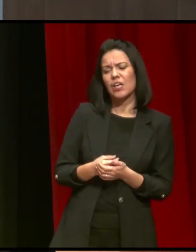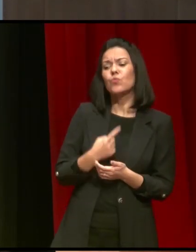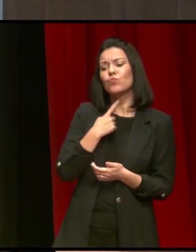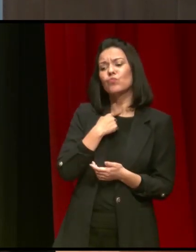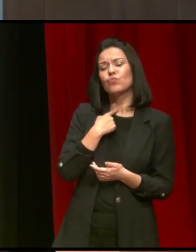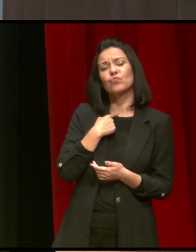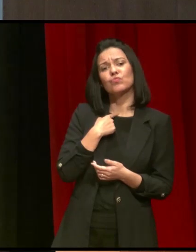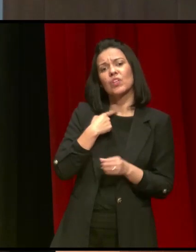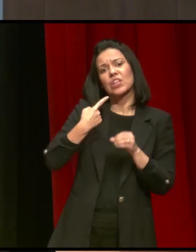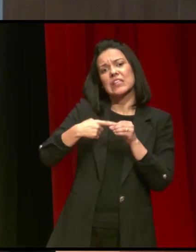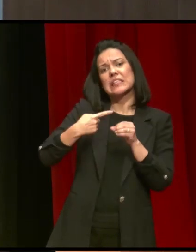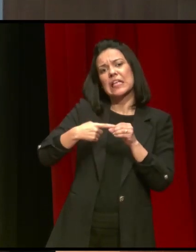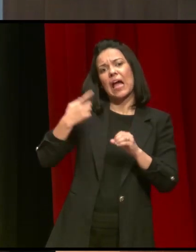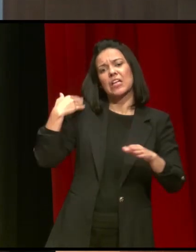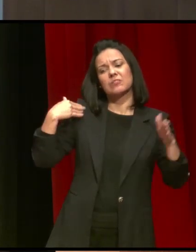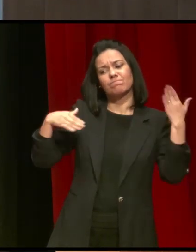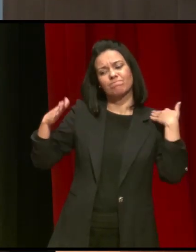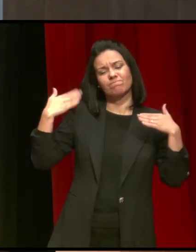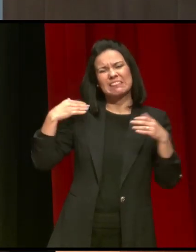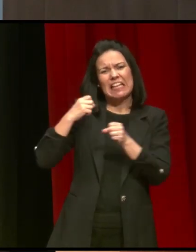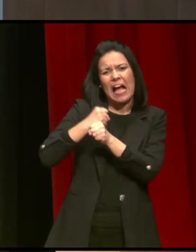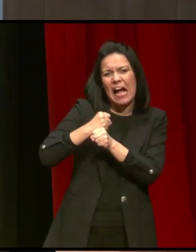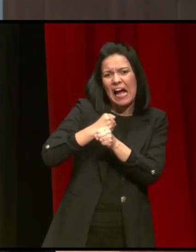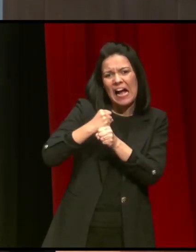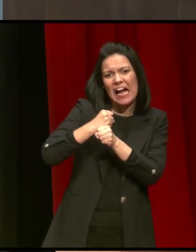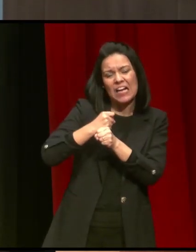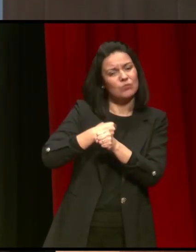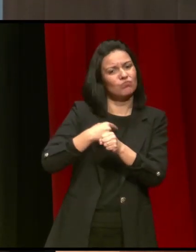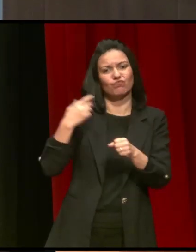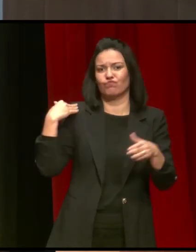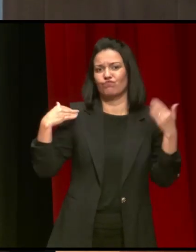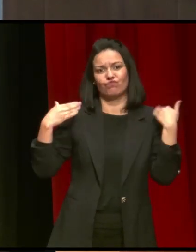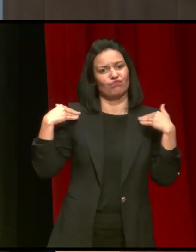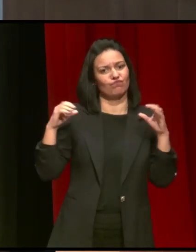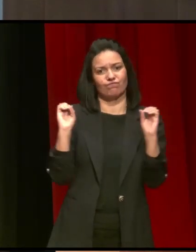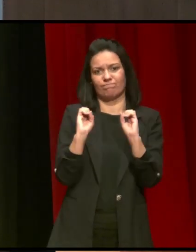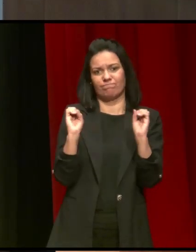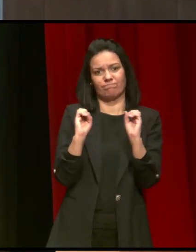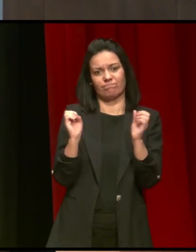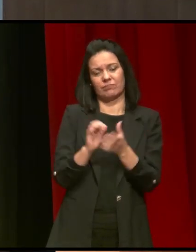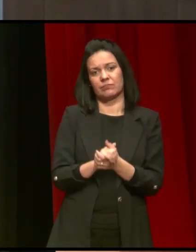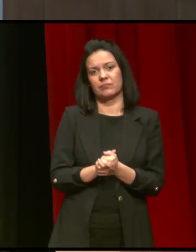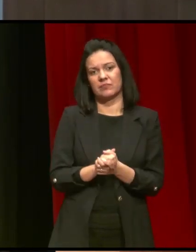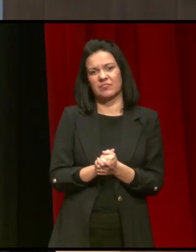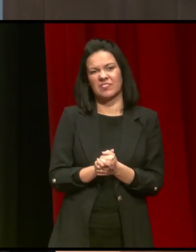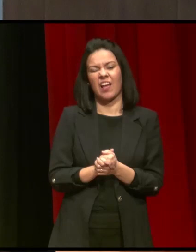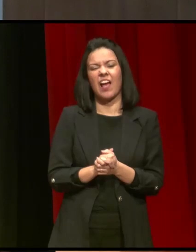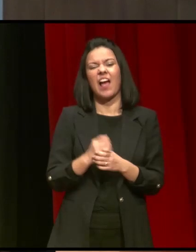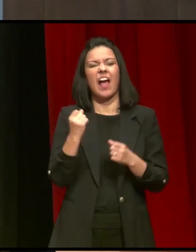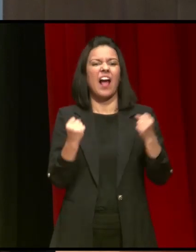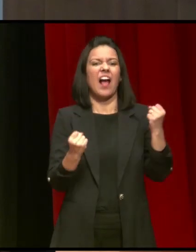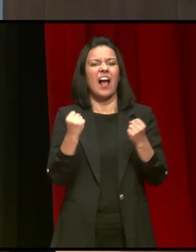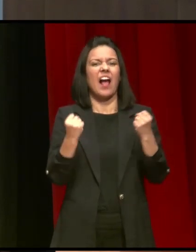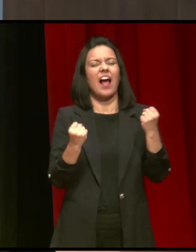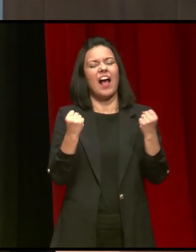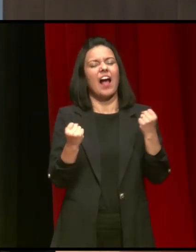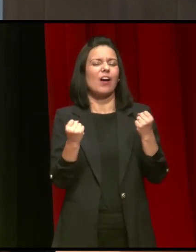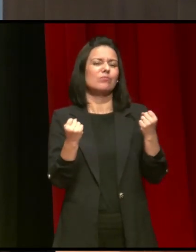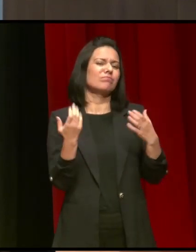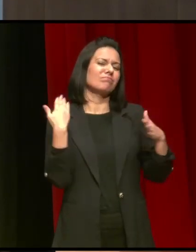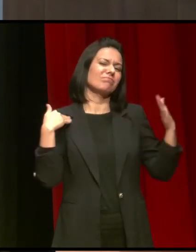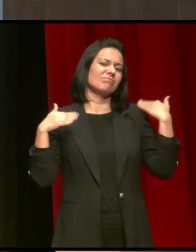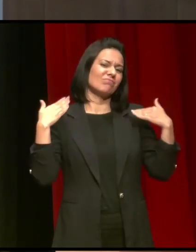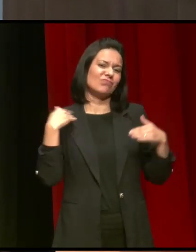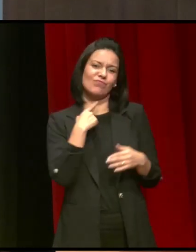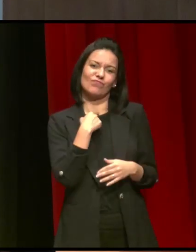cidade. Faz anos, rapaz, que eu não passeio pela cidade. Ah, só ficar dentro do carro e passear. Tá